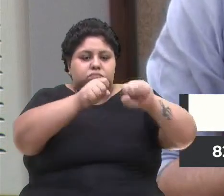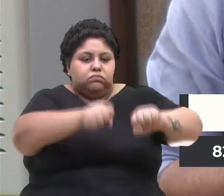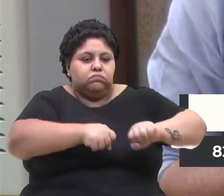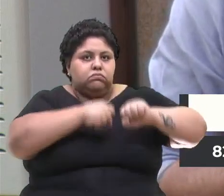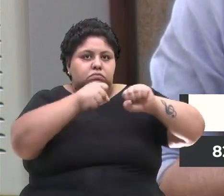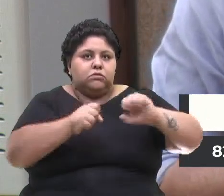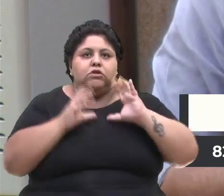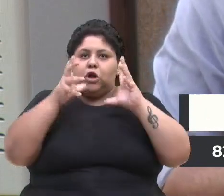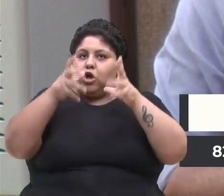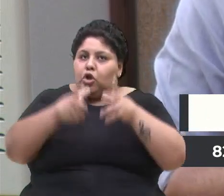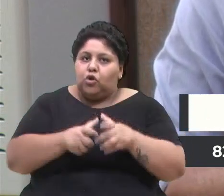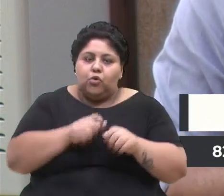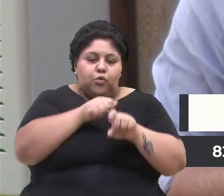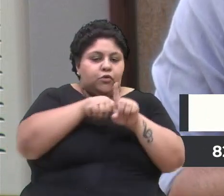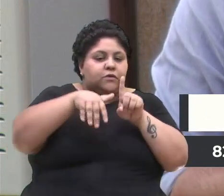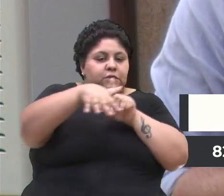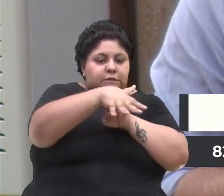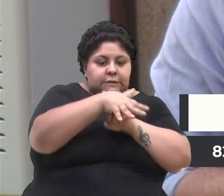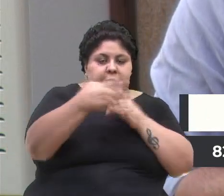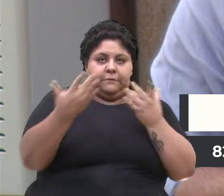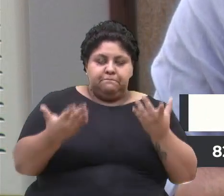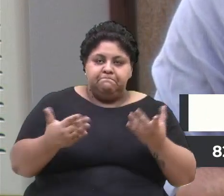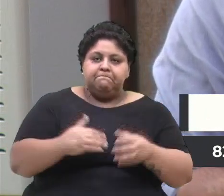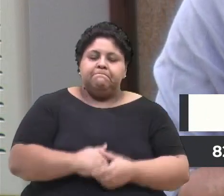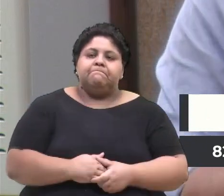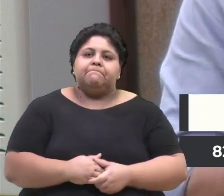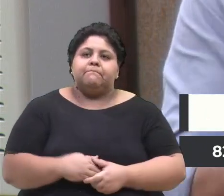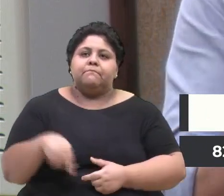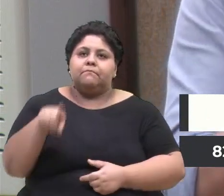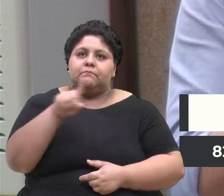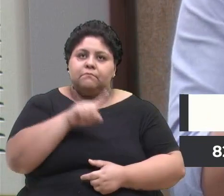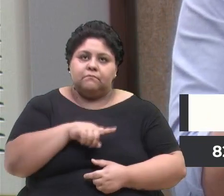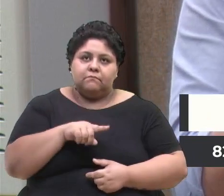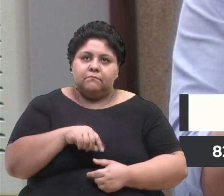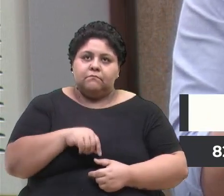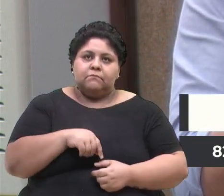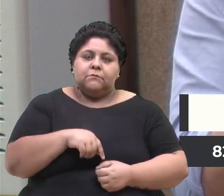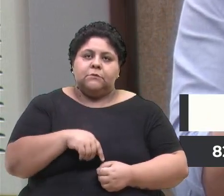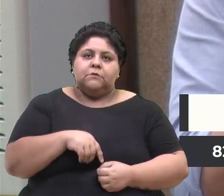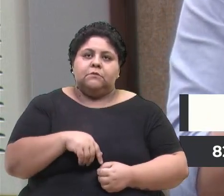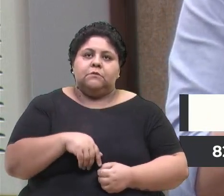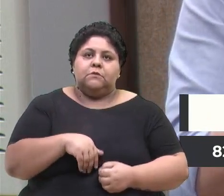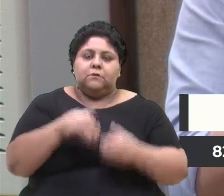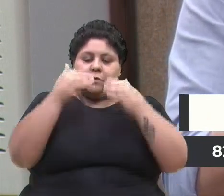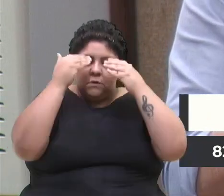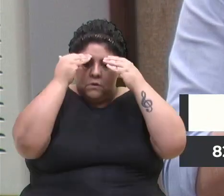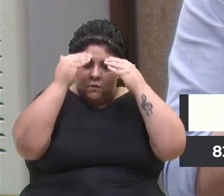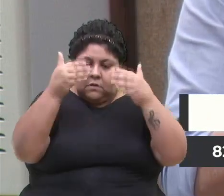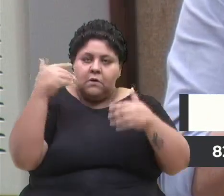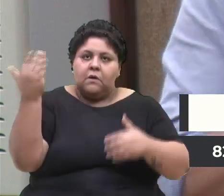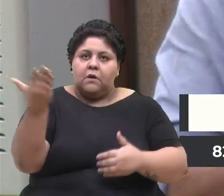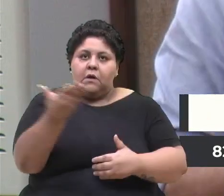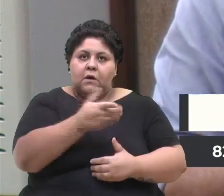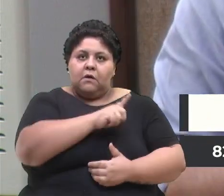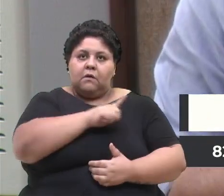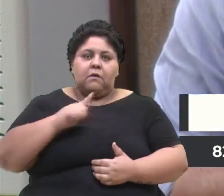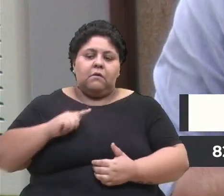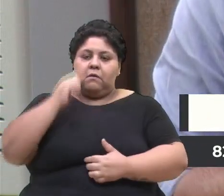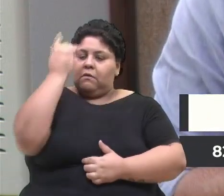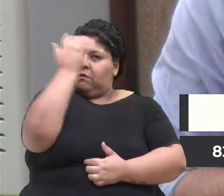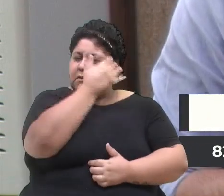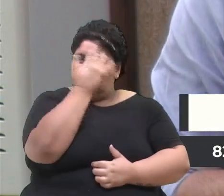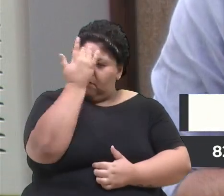a nossa cidade. Então, cumprimentos aqui ao governo Adiló por trazer esta matéria, trazer este